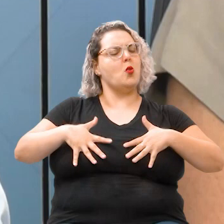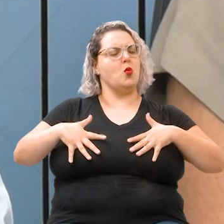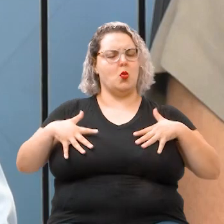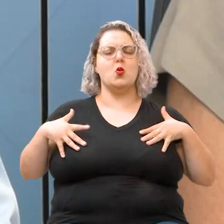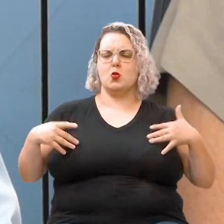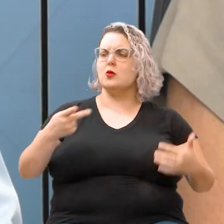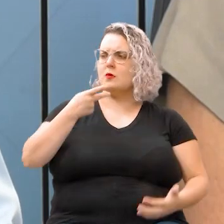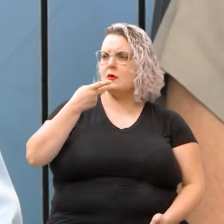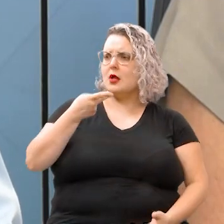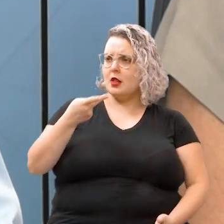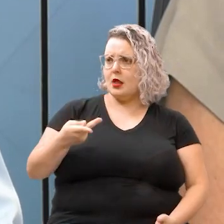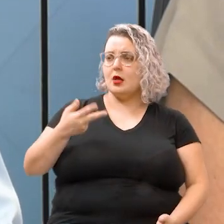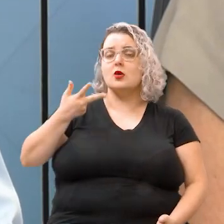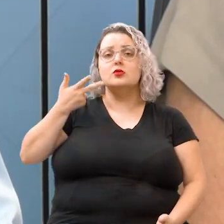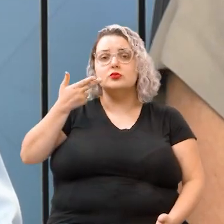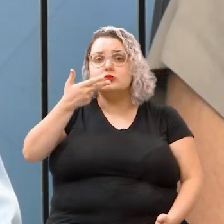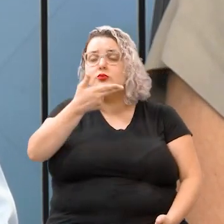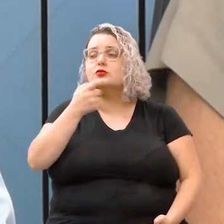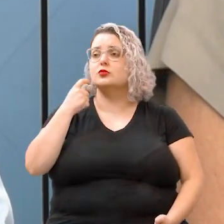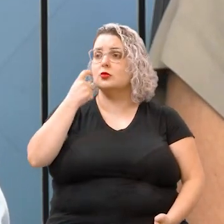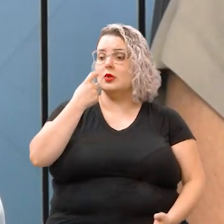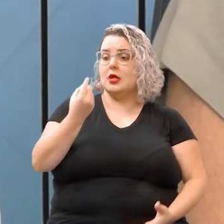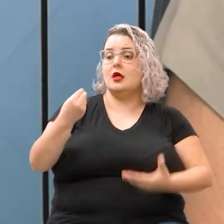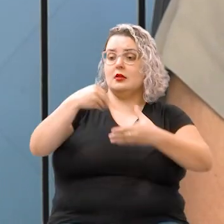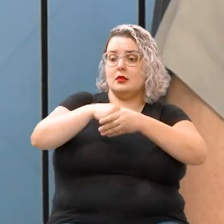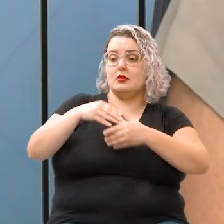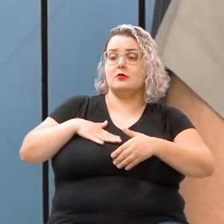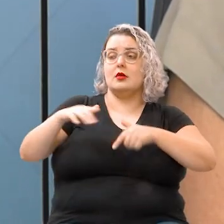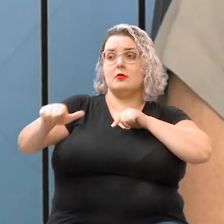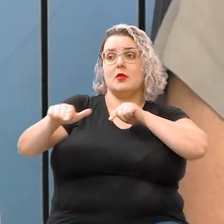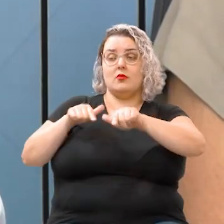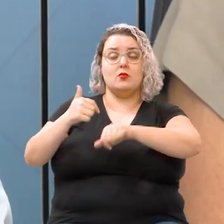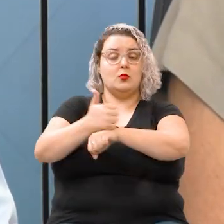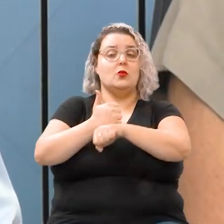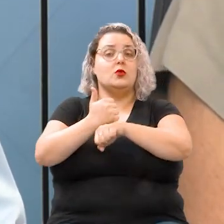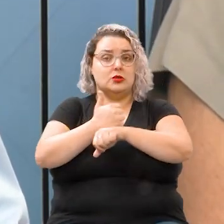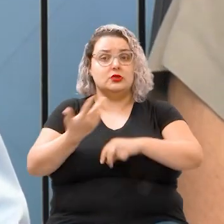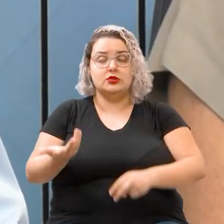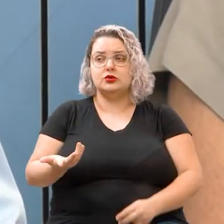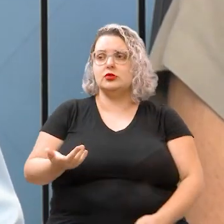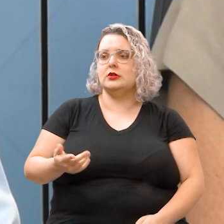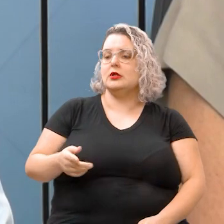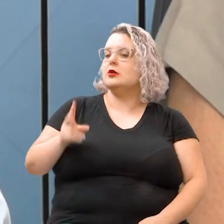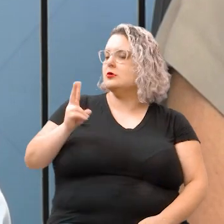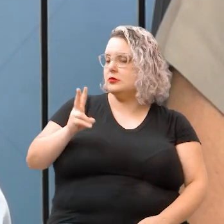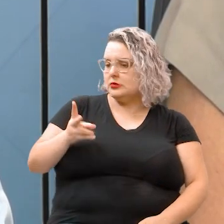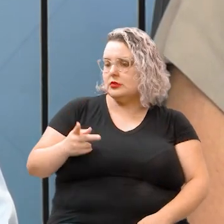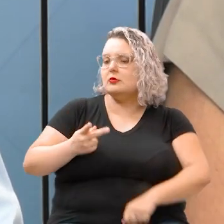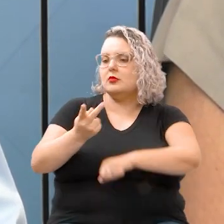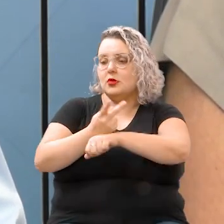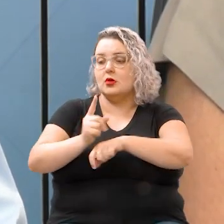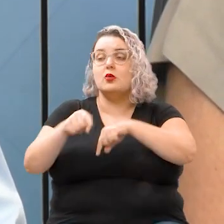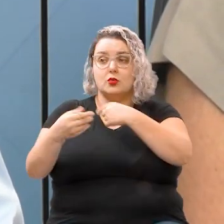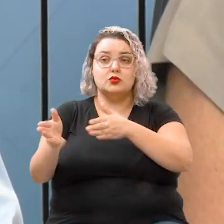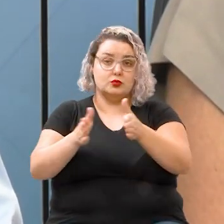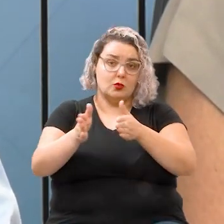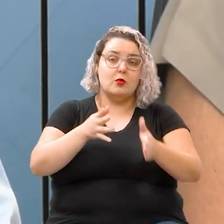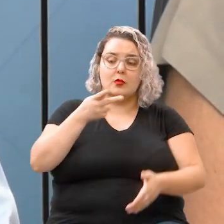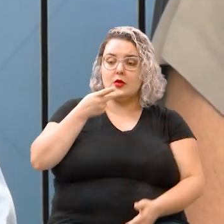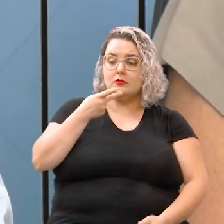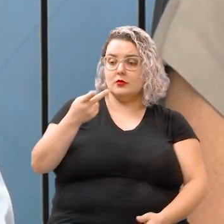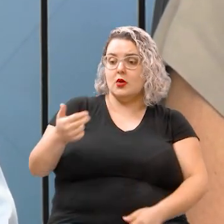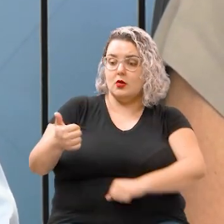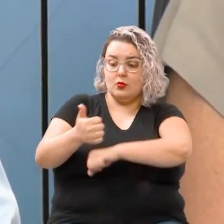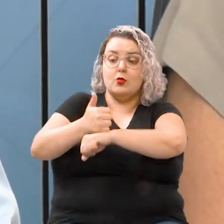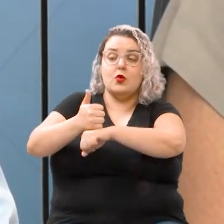dentista. Dentro da minha formação profissional, eu procurei, como já disse em outras ocasiões, ser um